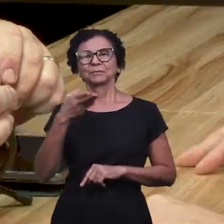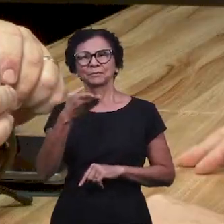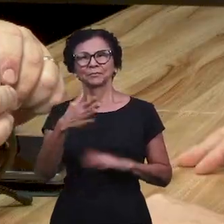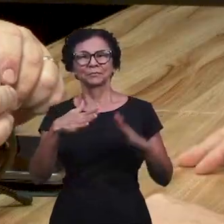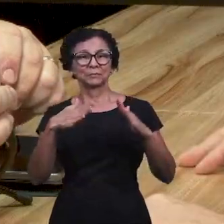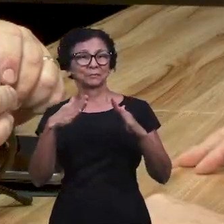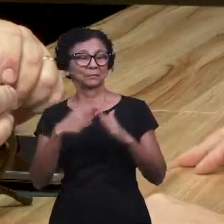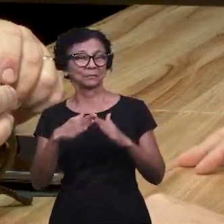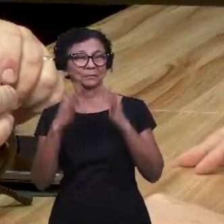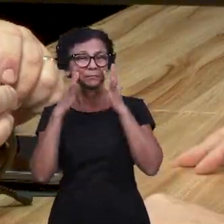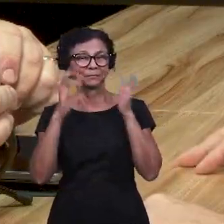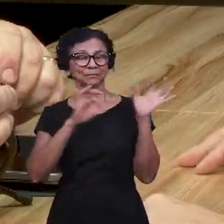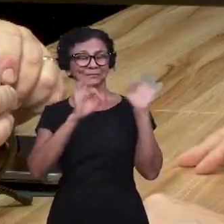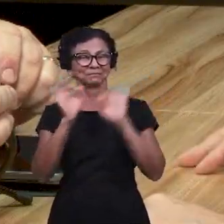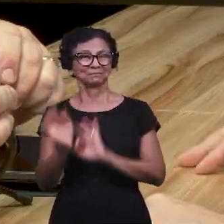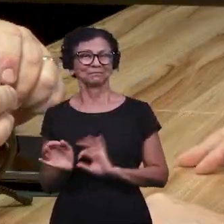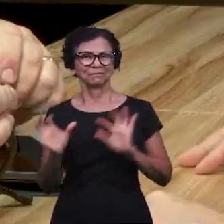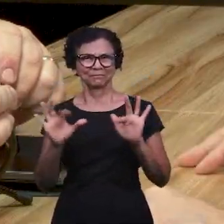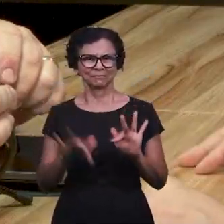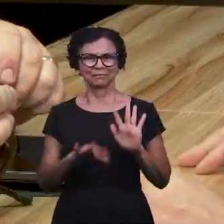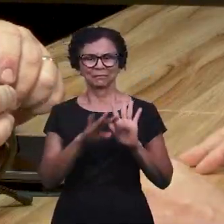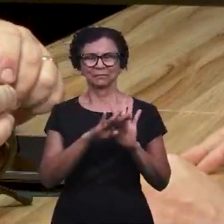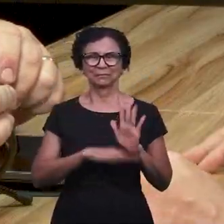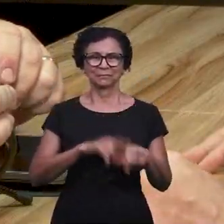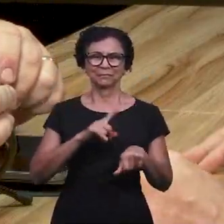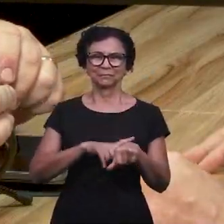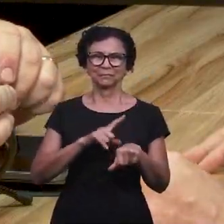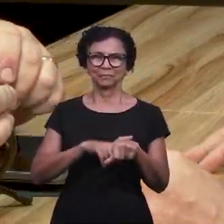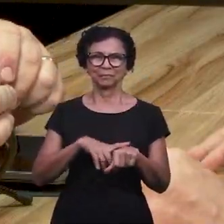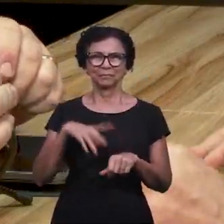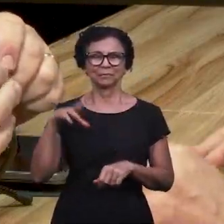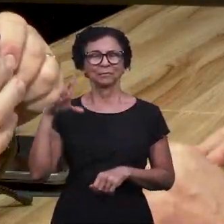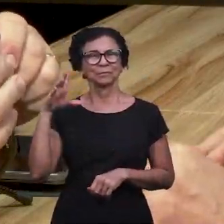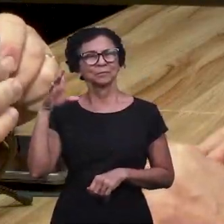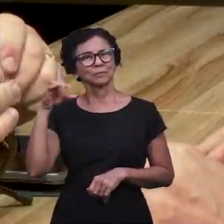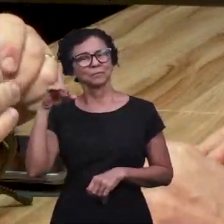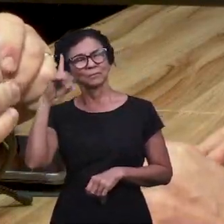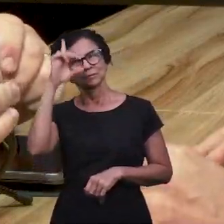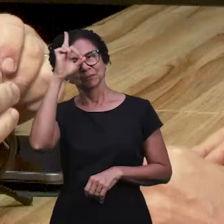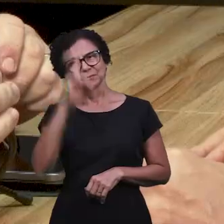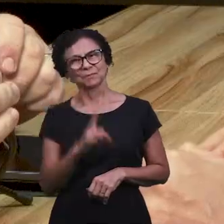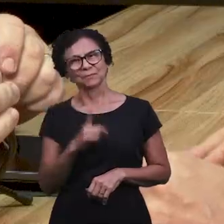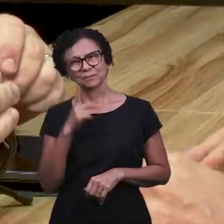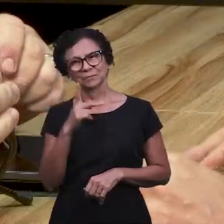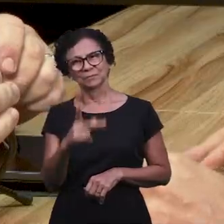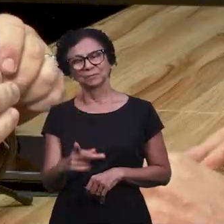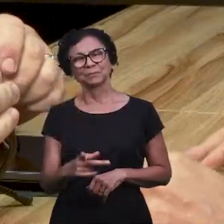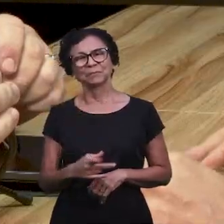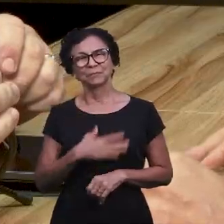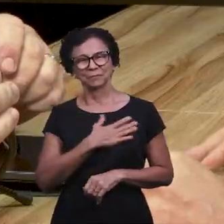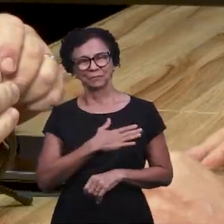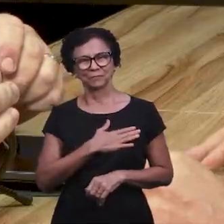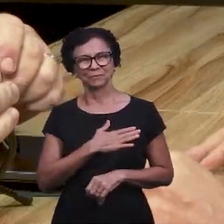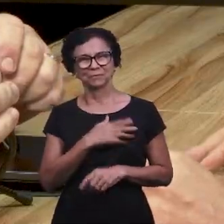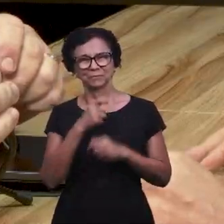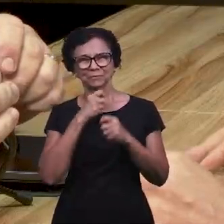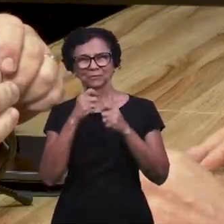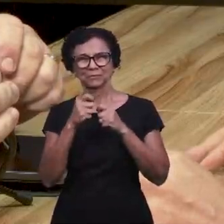nos assistindo. Estamos encerrando mais um programa Momento Direito. Esperamos que tenha gostado da entrevista e gostaríamos de